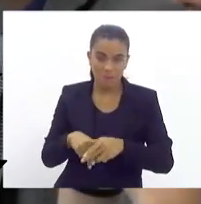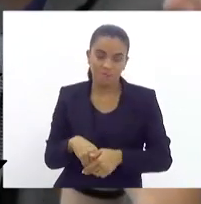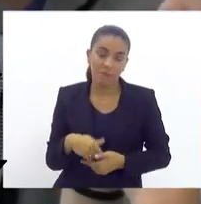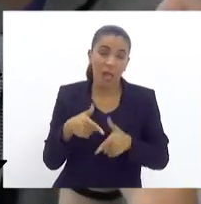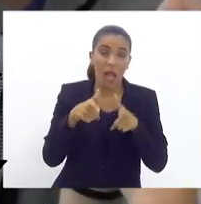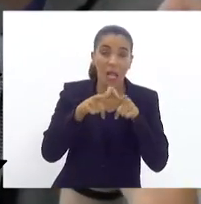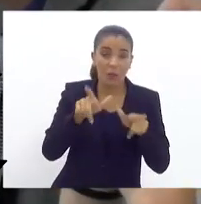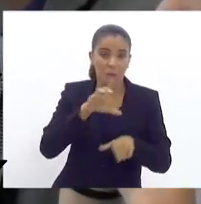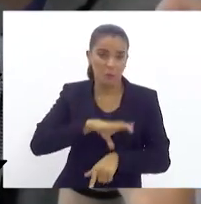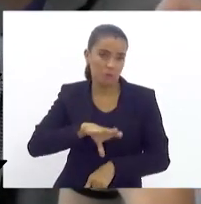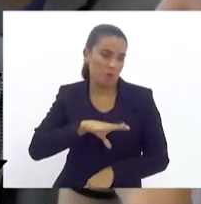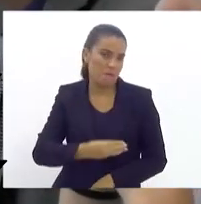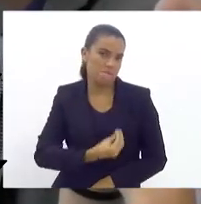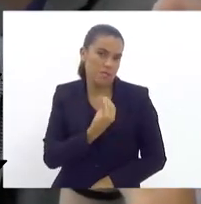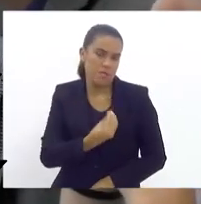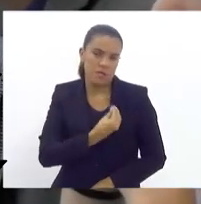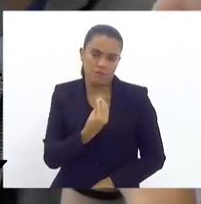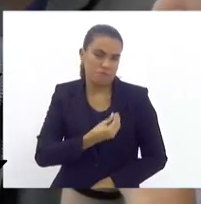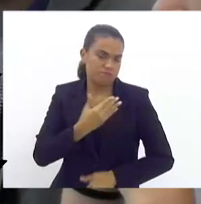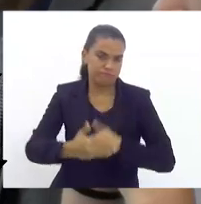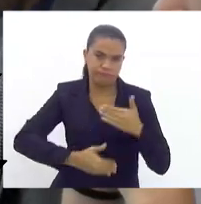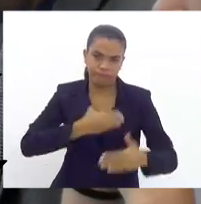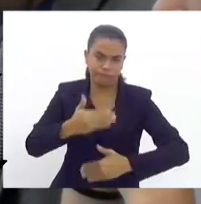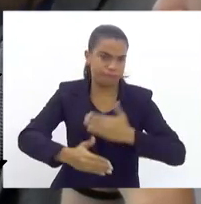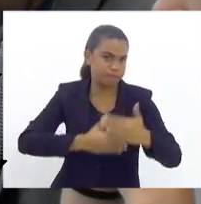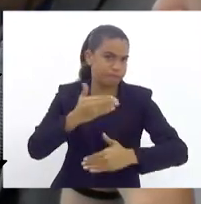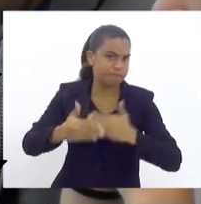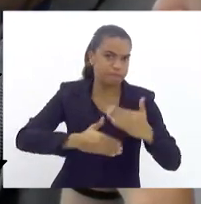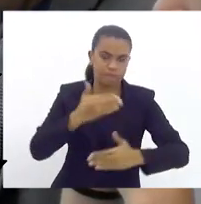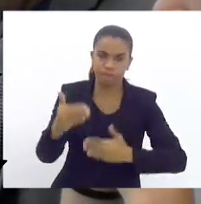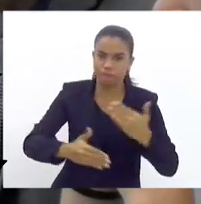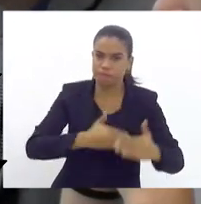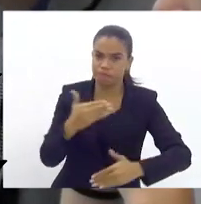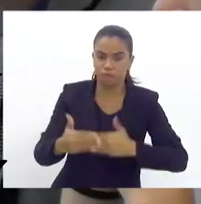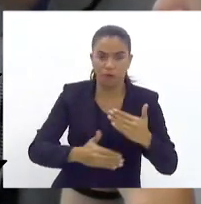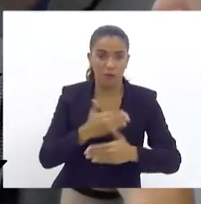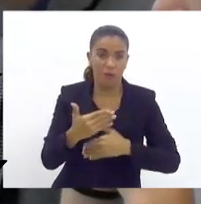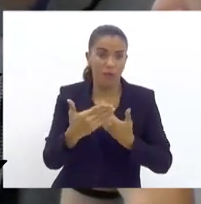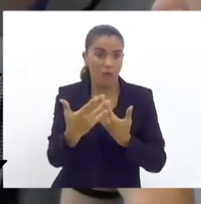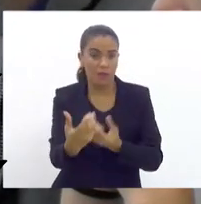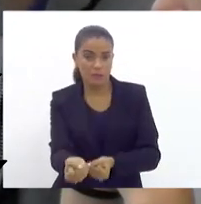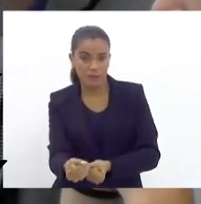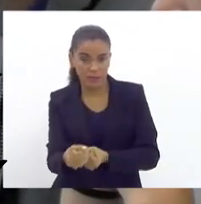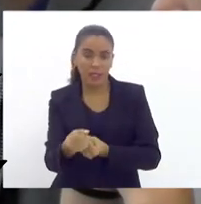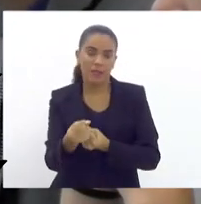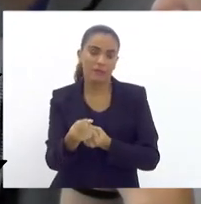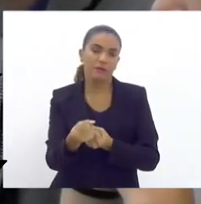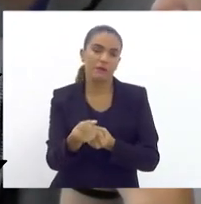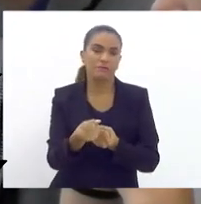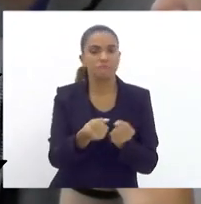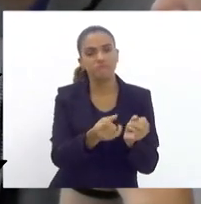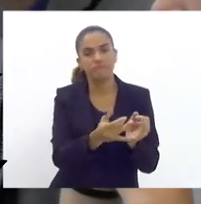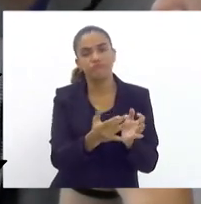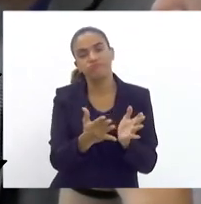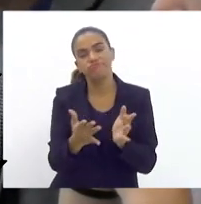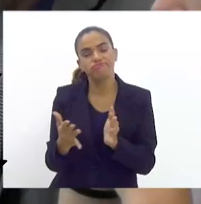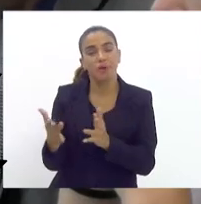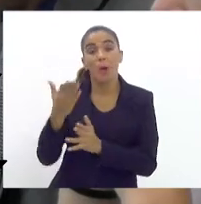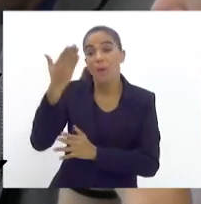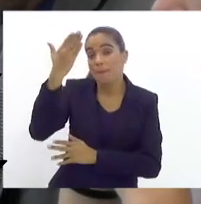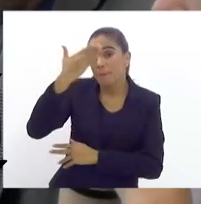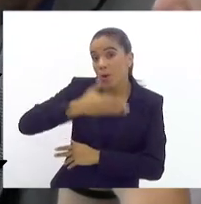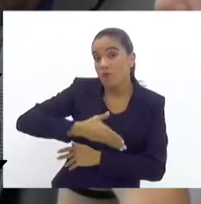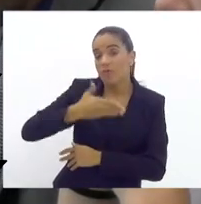língua portuguesa ela é viva, né? E ela acaba aceitando, com o passar do tempo, sendo provada